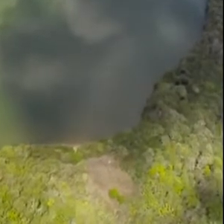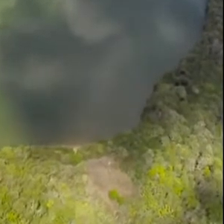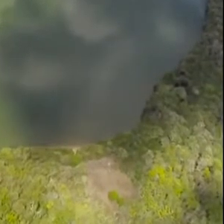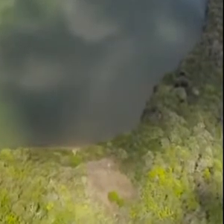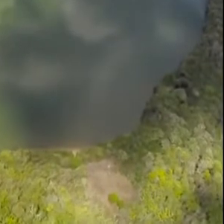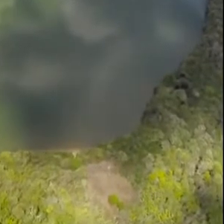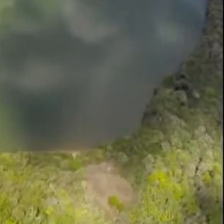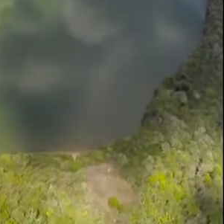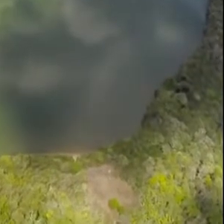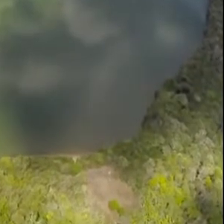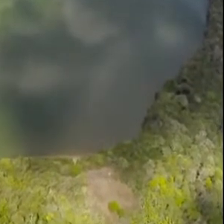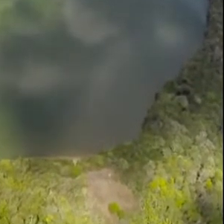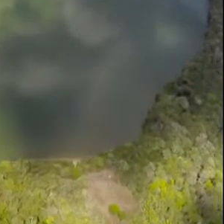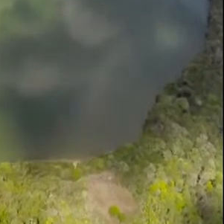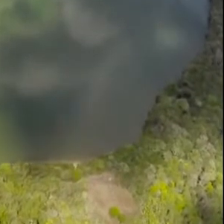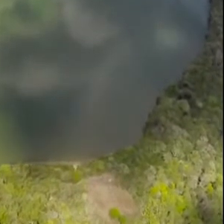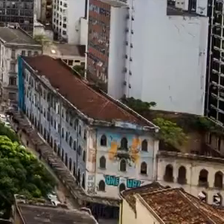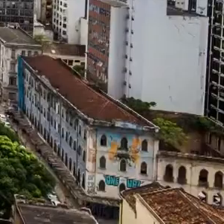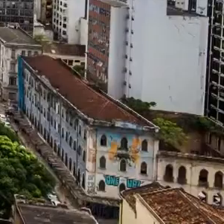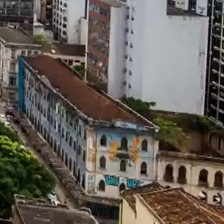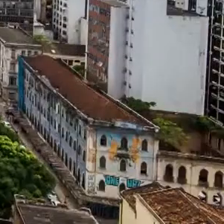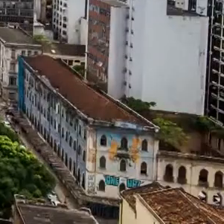colaboração de